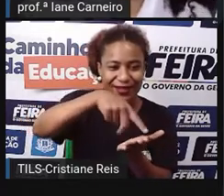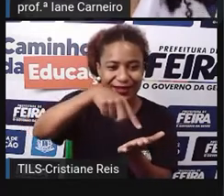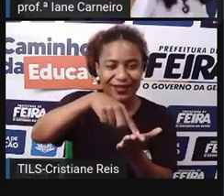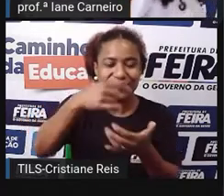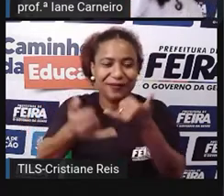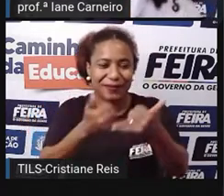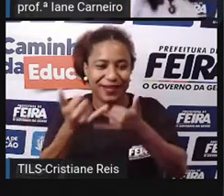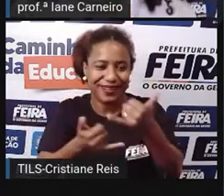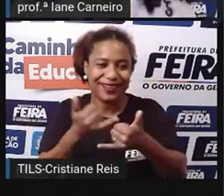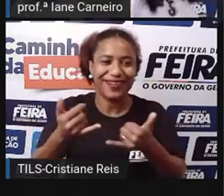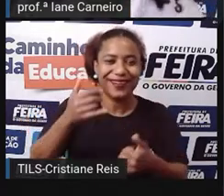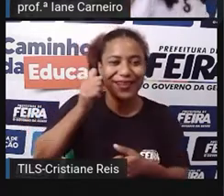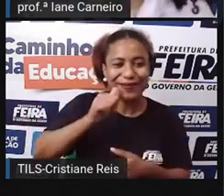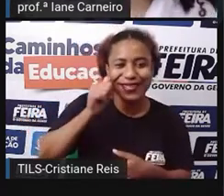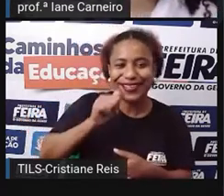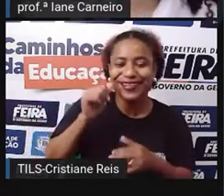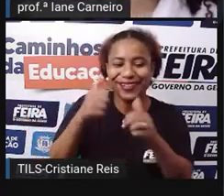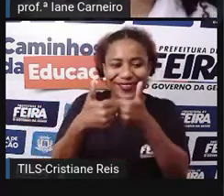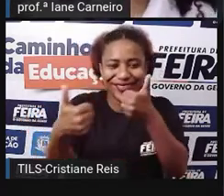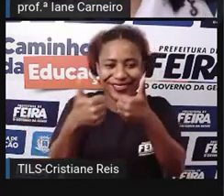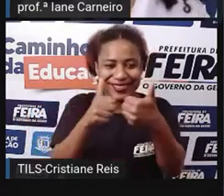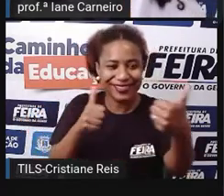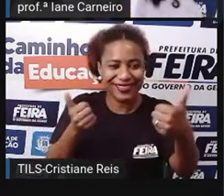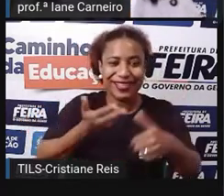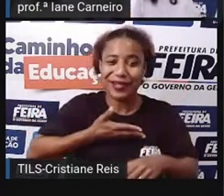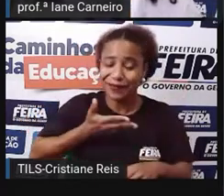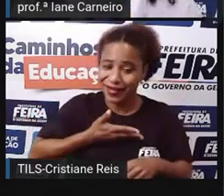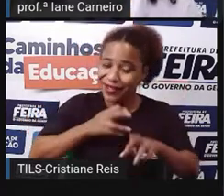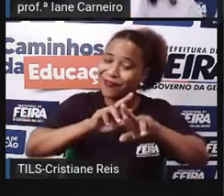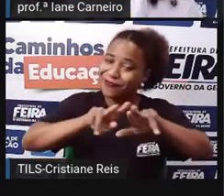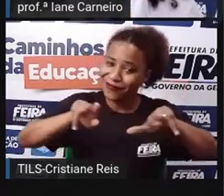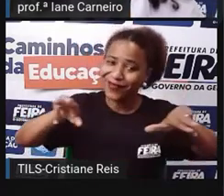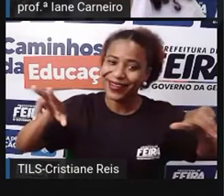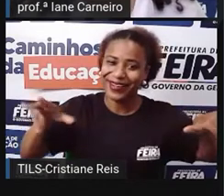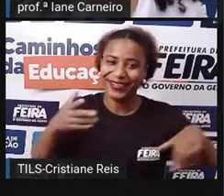com a sobrinha da madrinha e o neto do sapateiro.